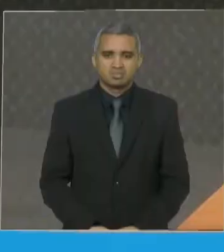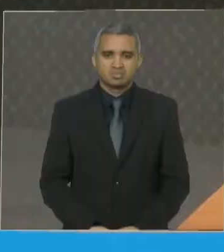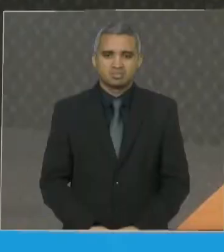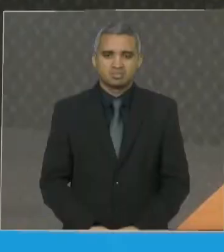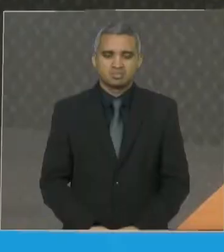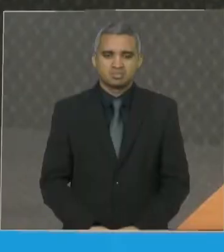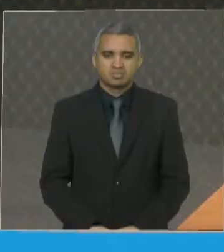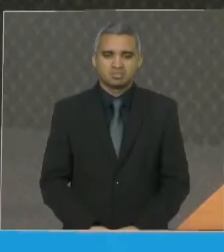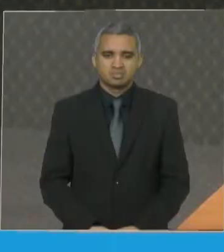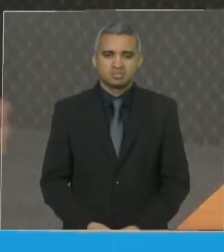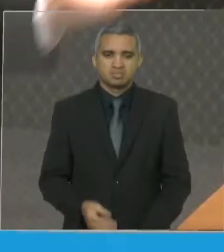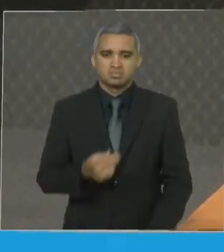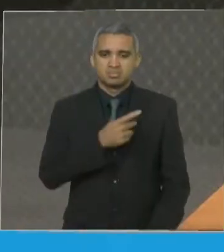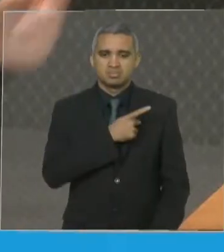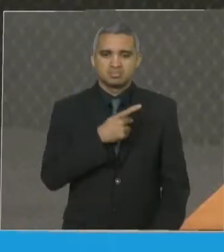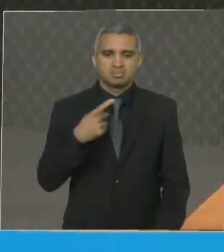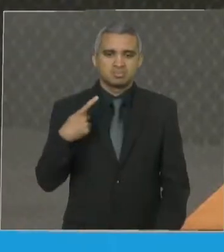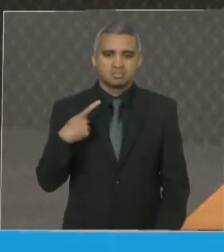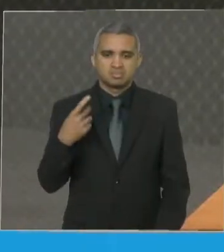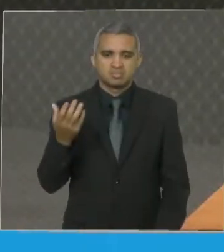Onde, pastor Porto?